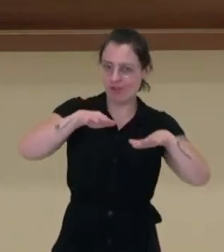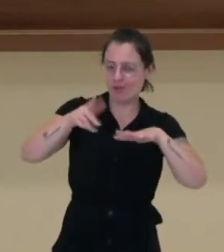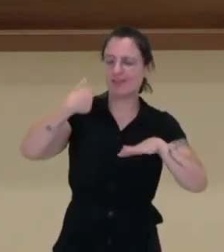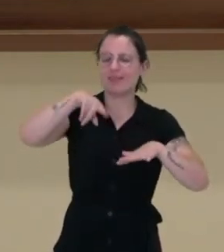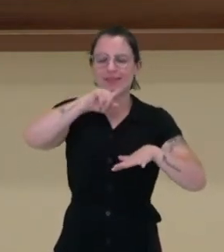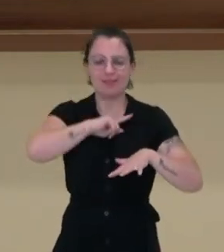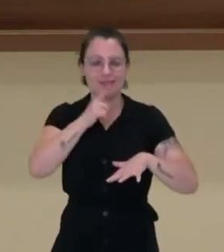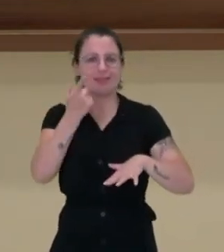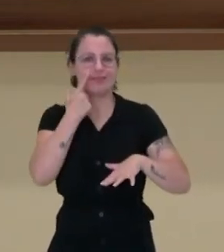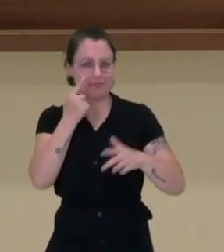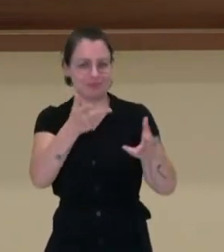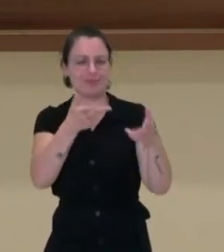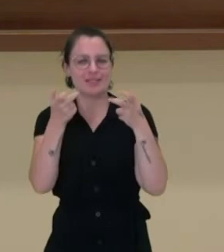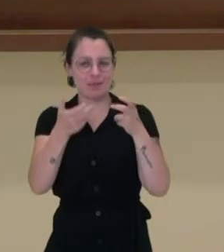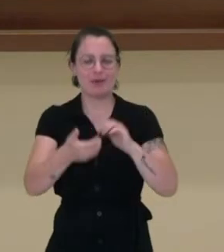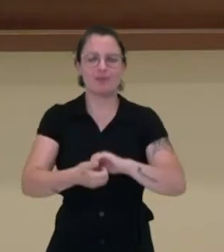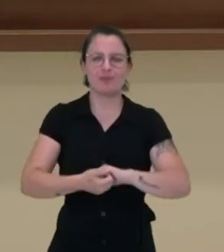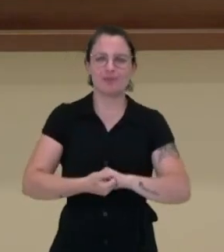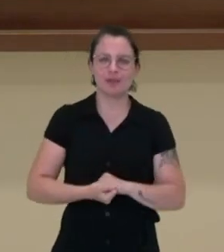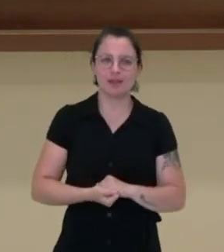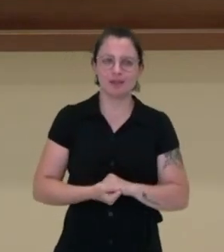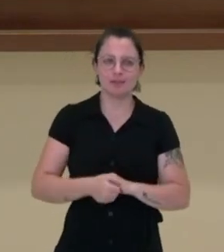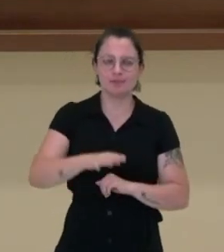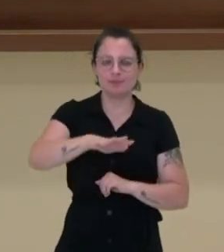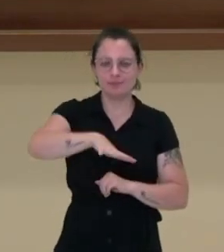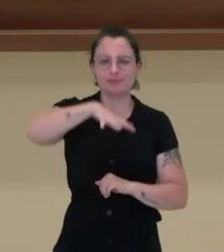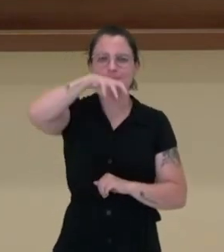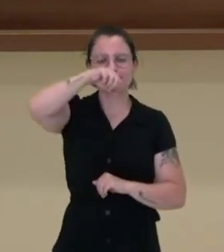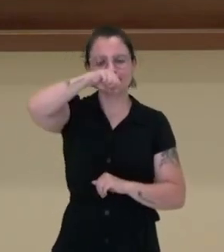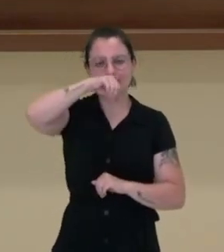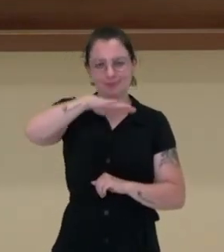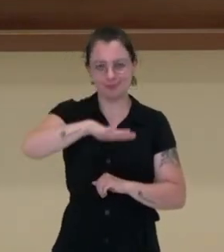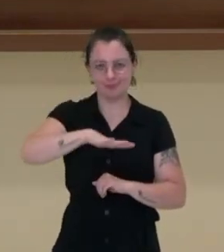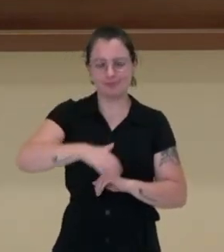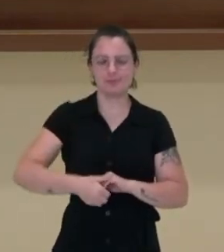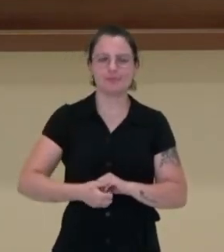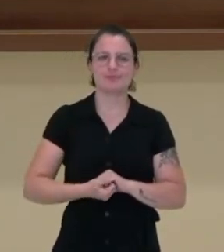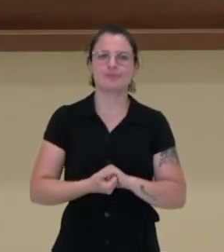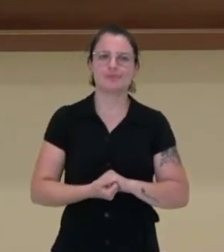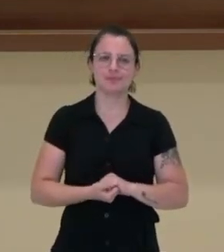percebemos esse movimento de inspirar e expirar.